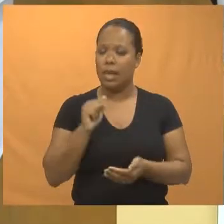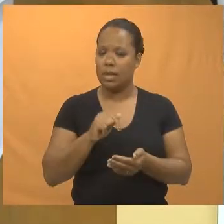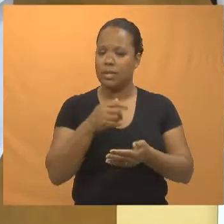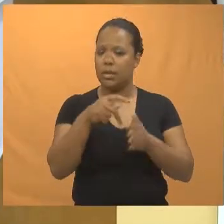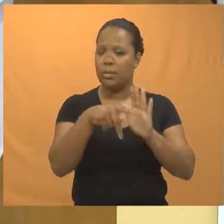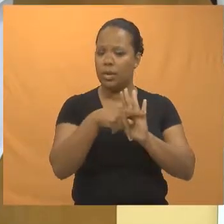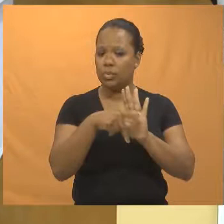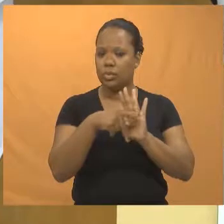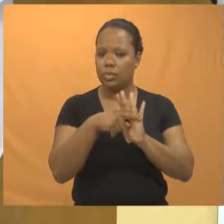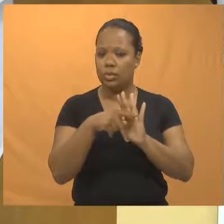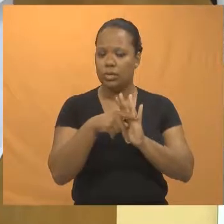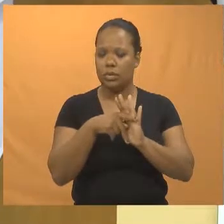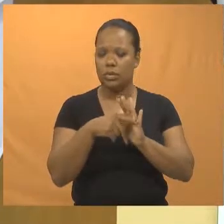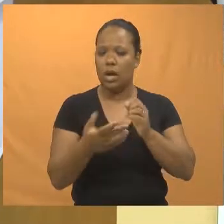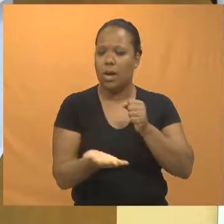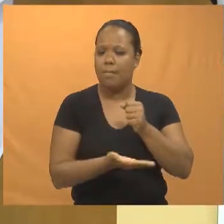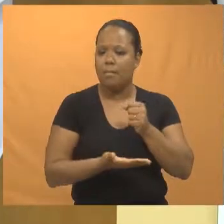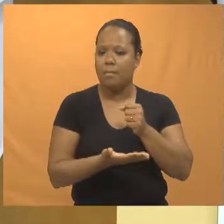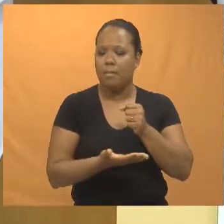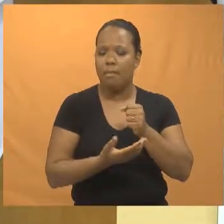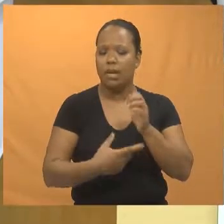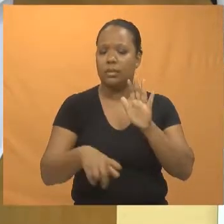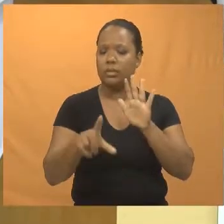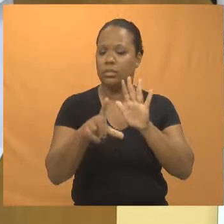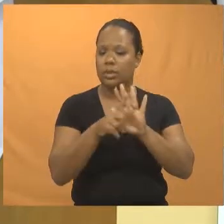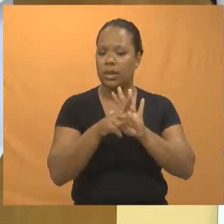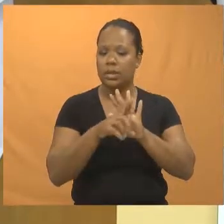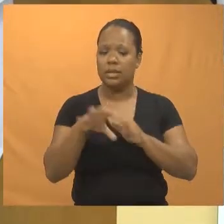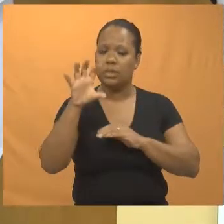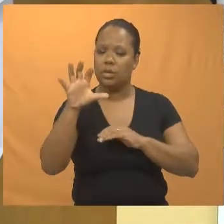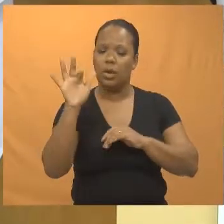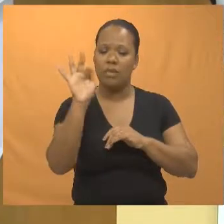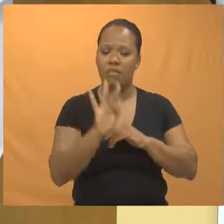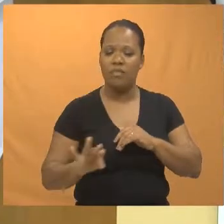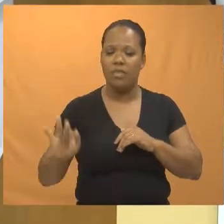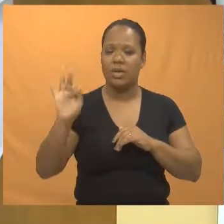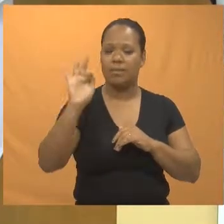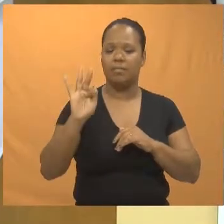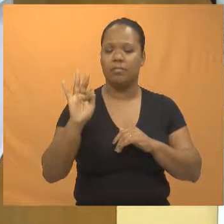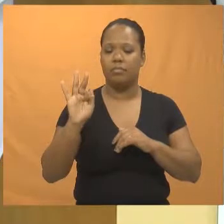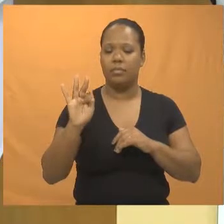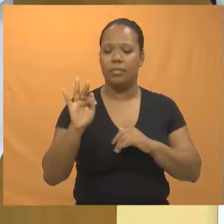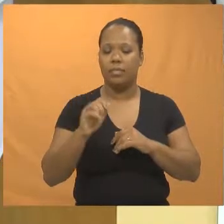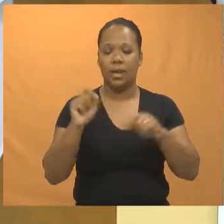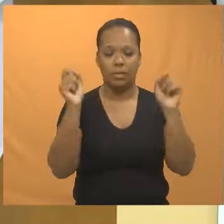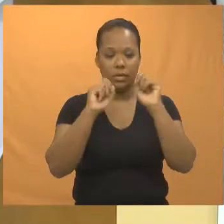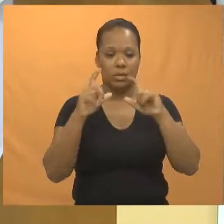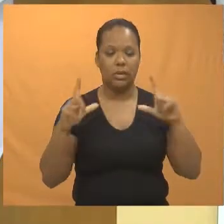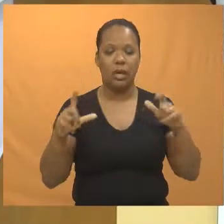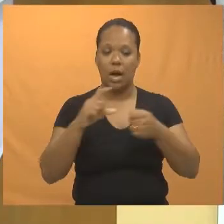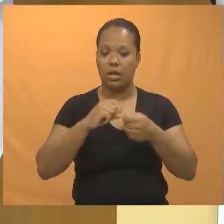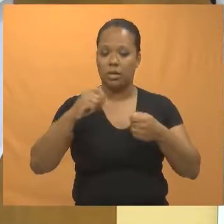projeto está totalmente embasado em legislação estadual e federal. E aqui gostaria de ressaltar o